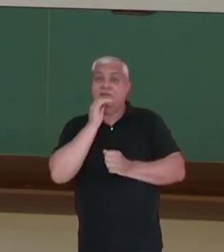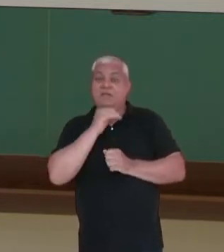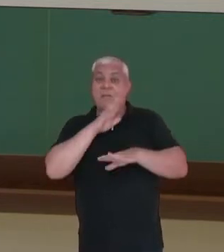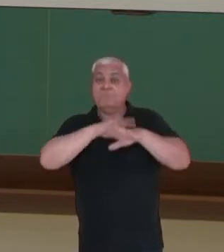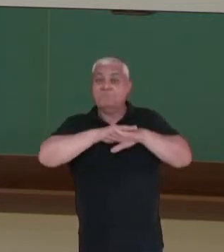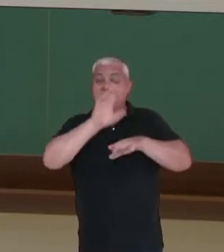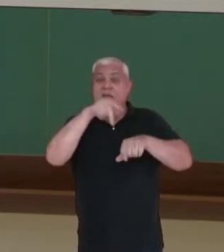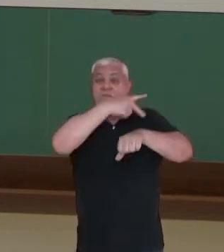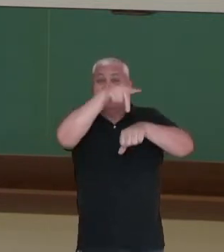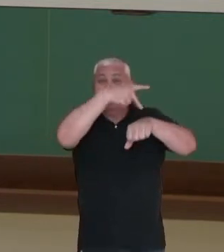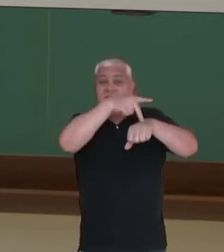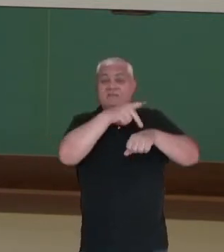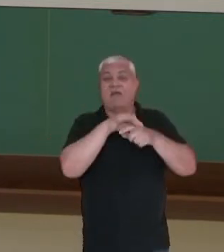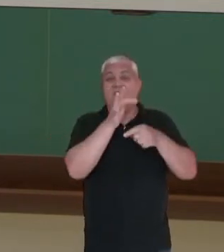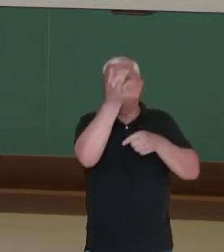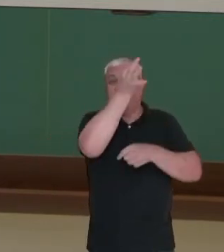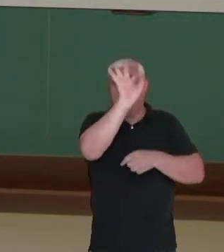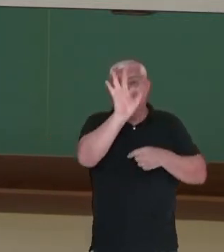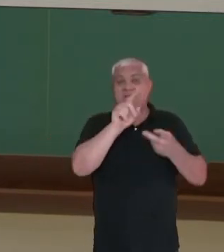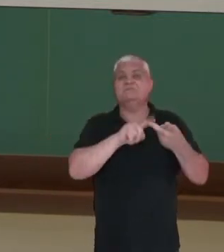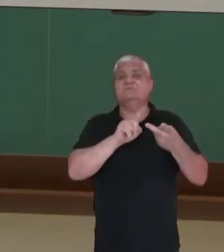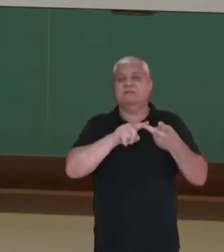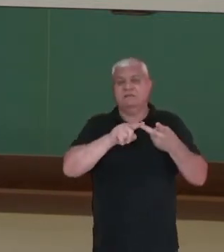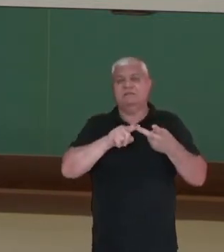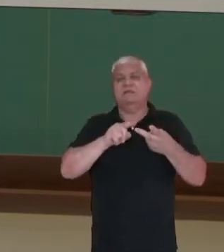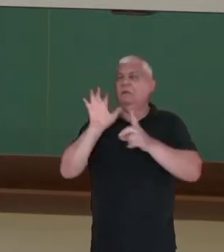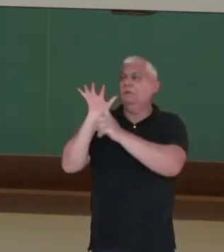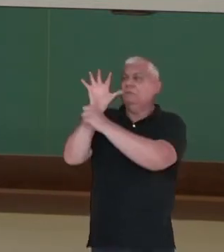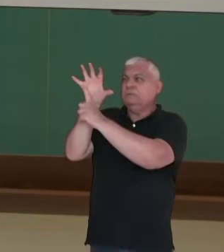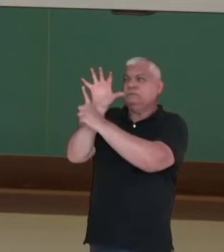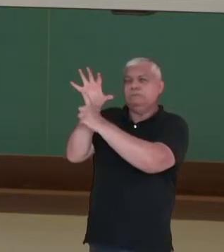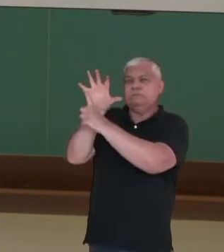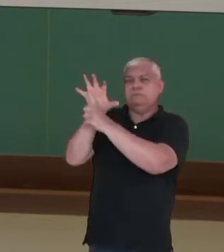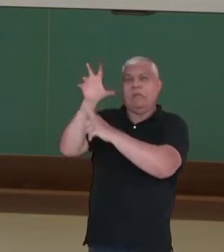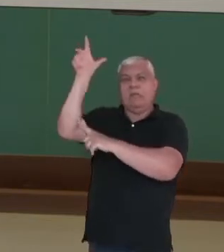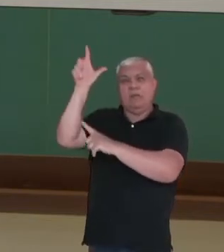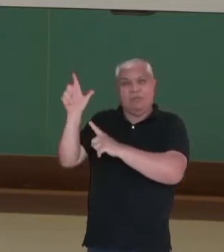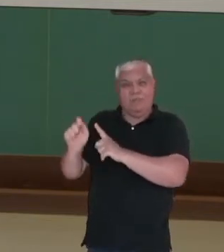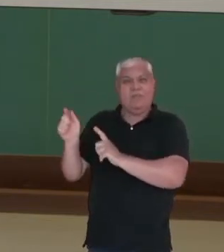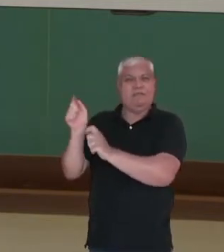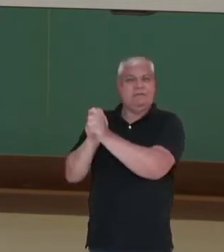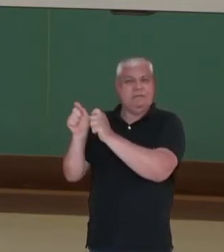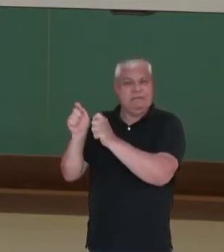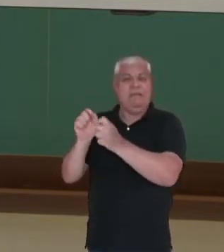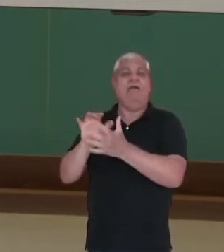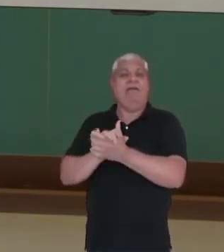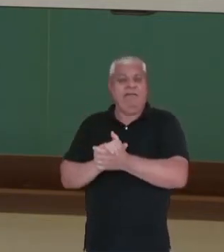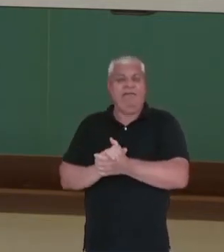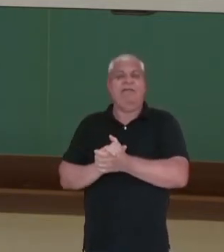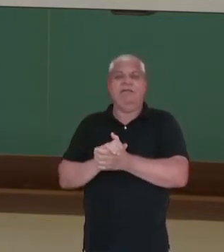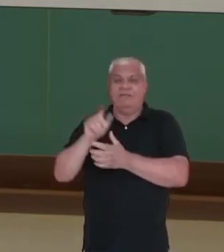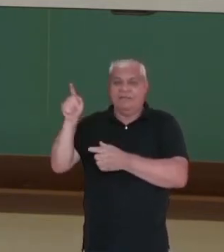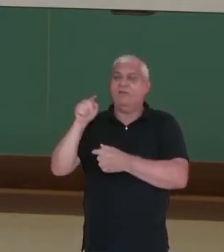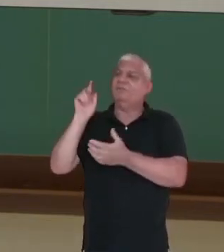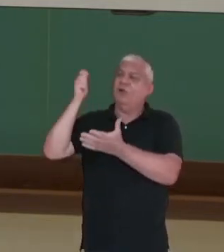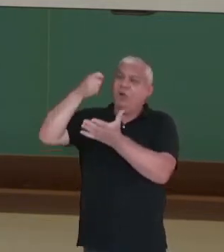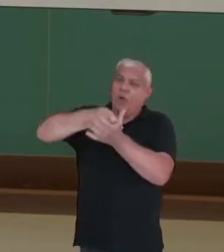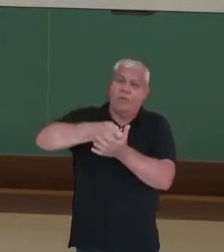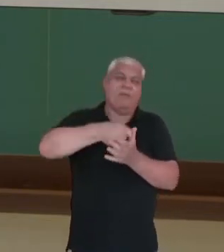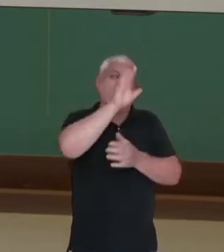né, colonizados pela França ainda são muito influenciados pela economia francesa. Eles têm que exportar para a França,